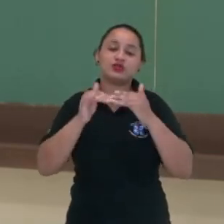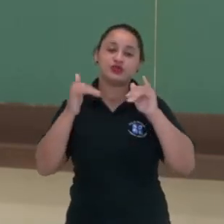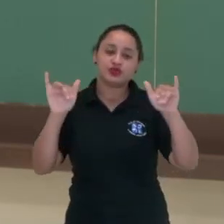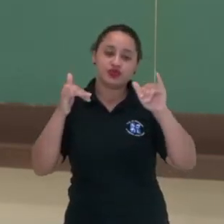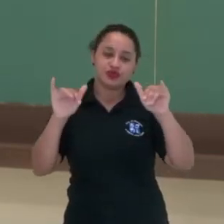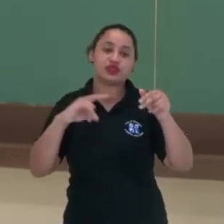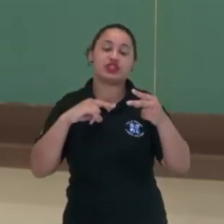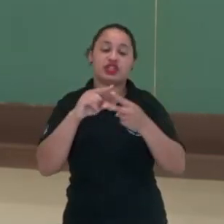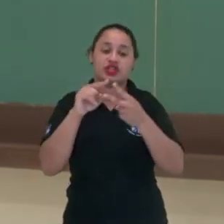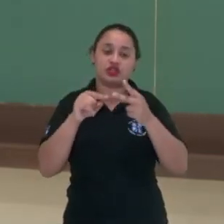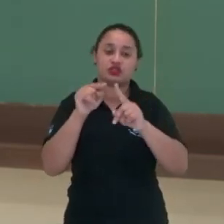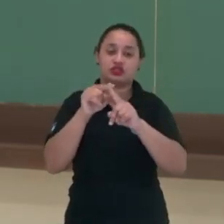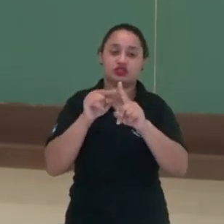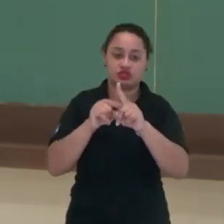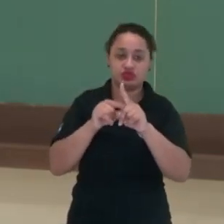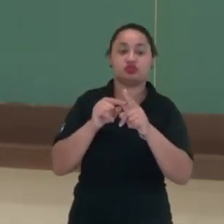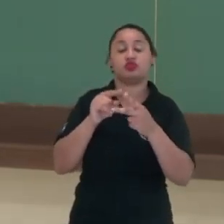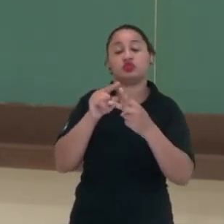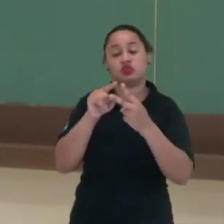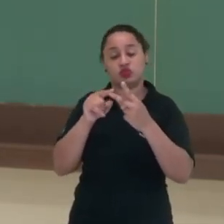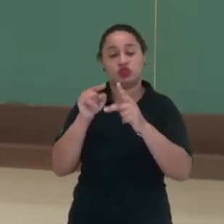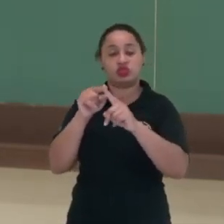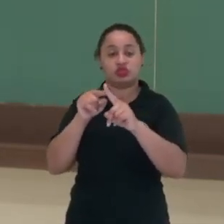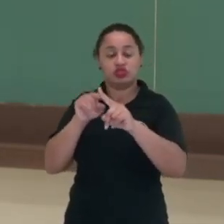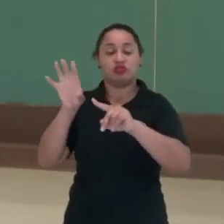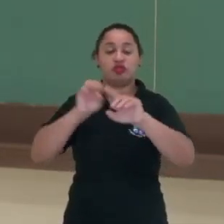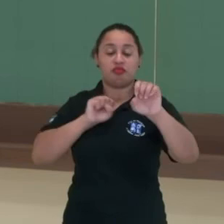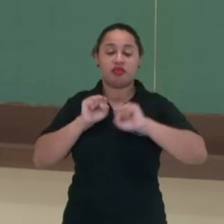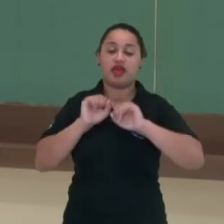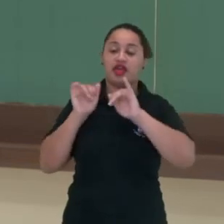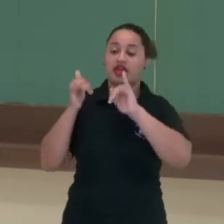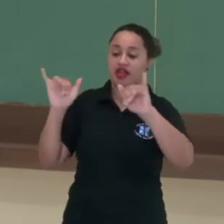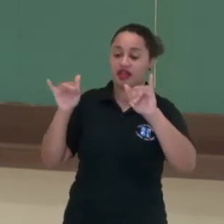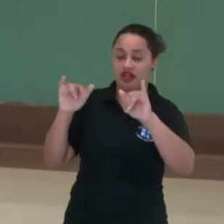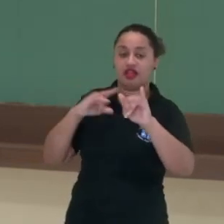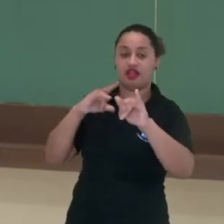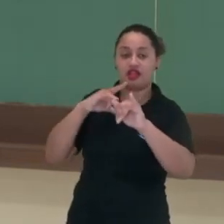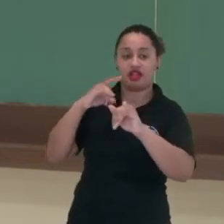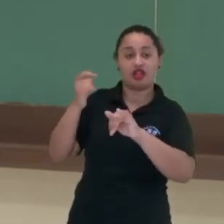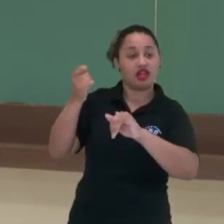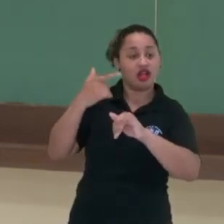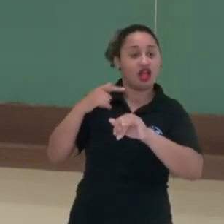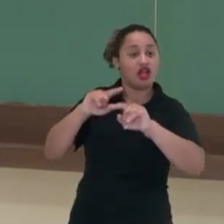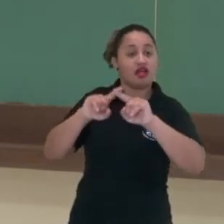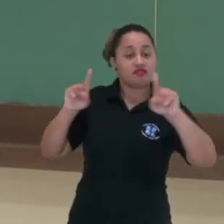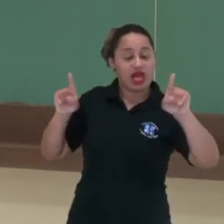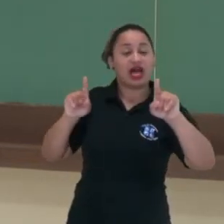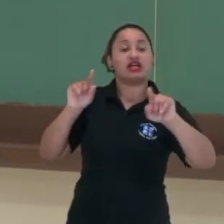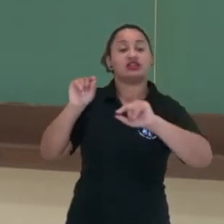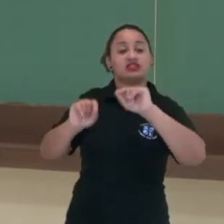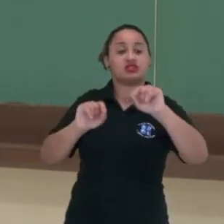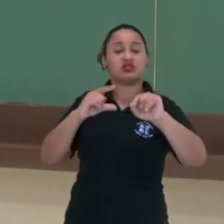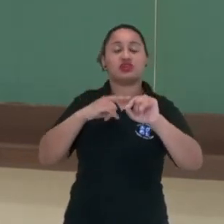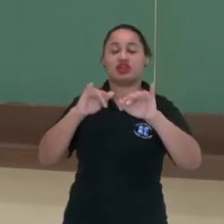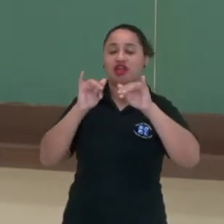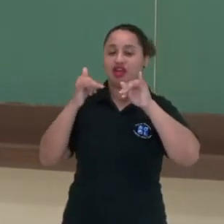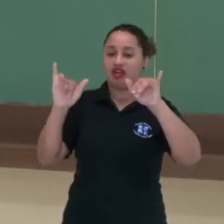fluorescente e a fosforescente. As duas pegam a energia que está no Sol, mas uma, assim que a